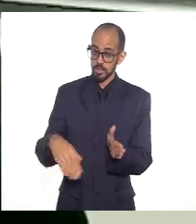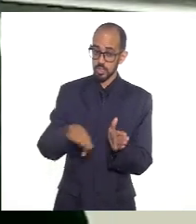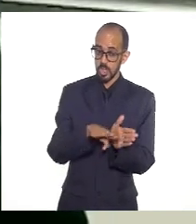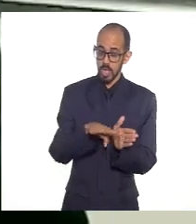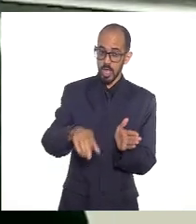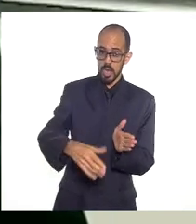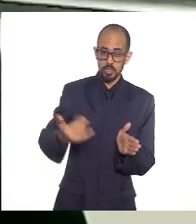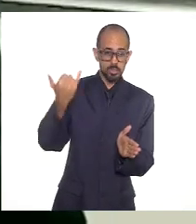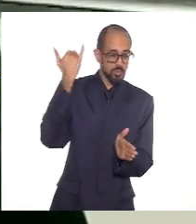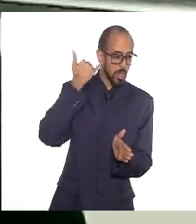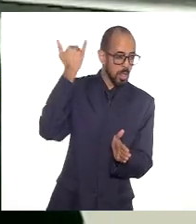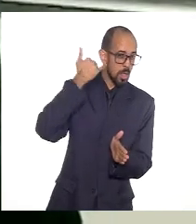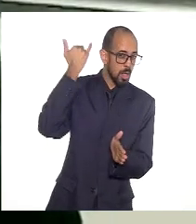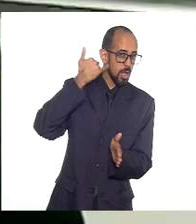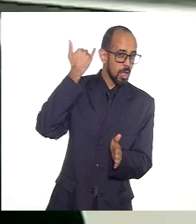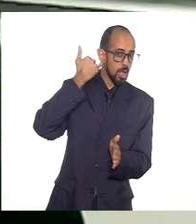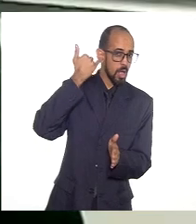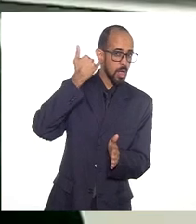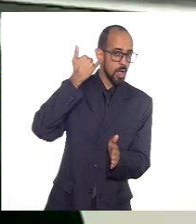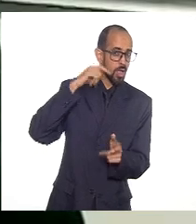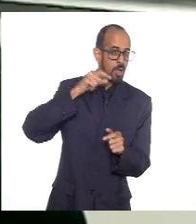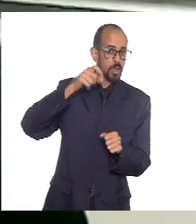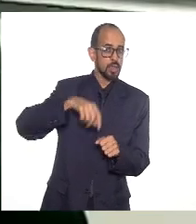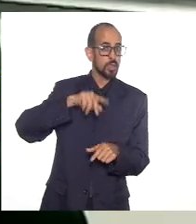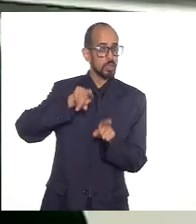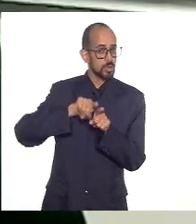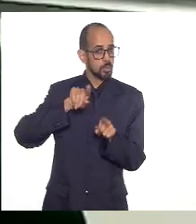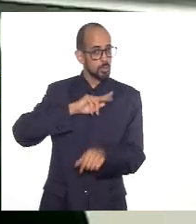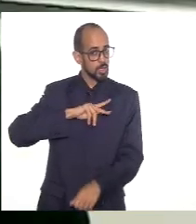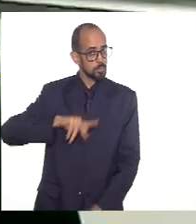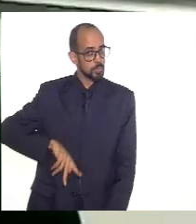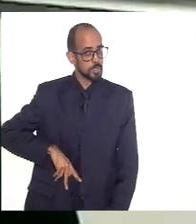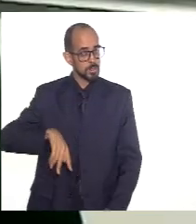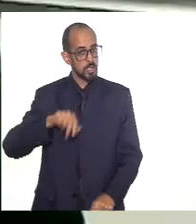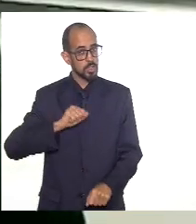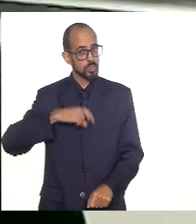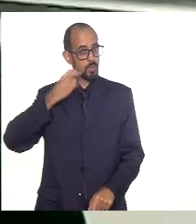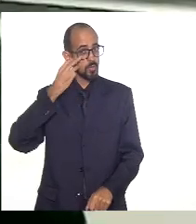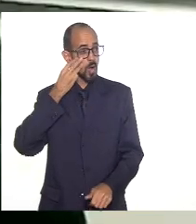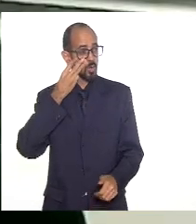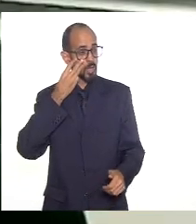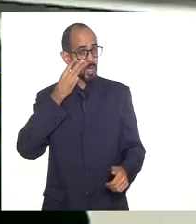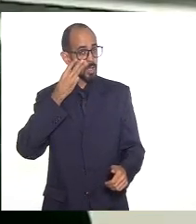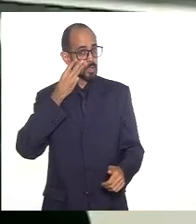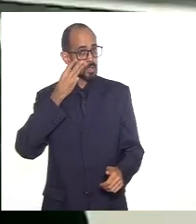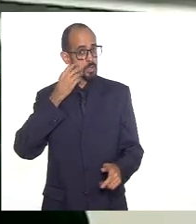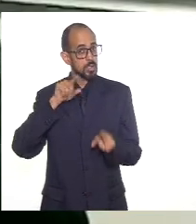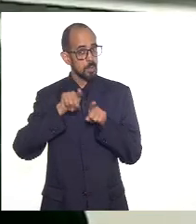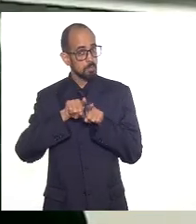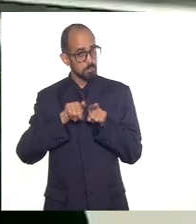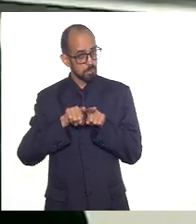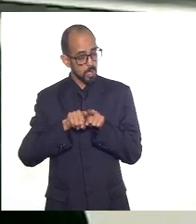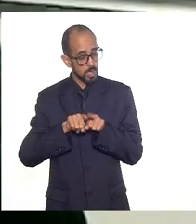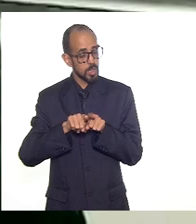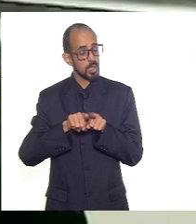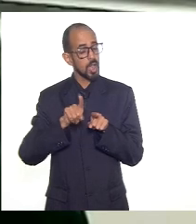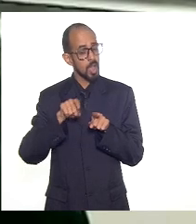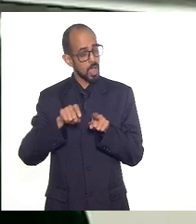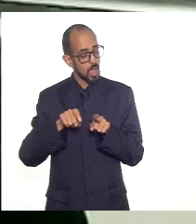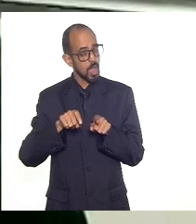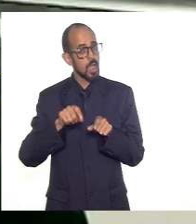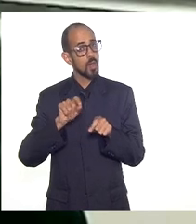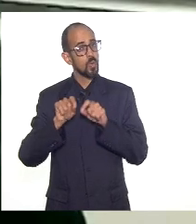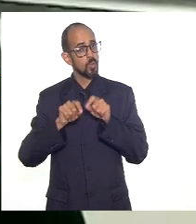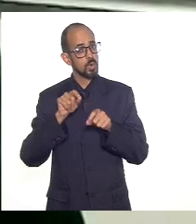nos ouvidos da gente, nos ouvidos do presidente, né, do deputado Valdeque, é sinal que é uma hipótese